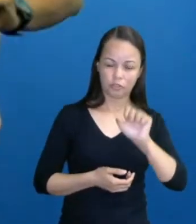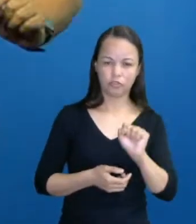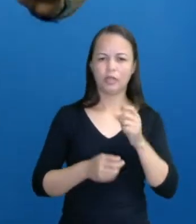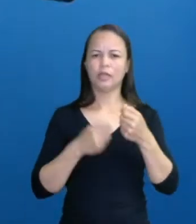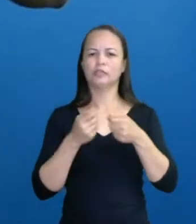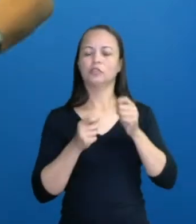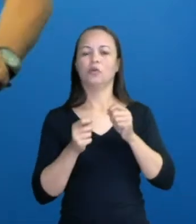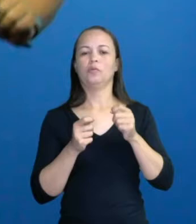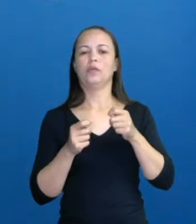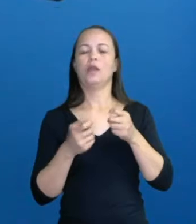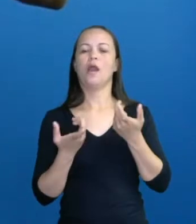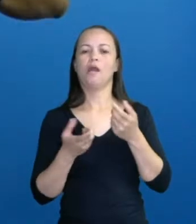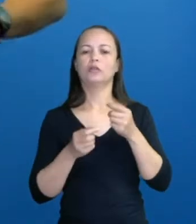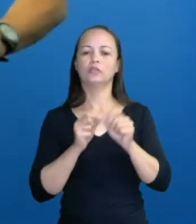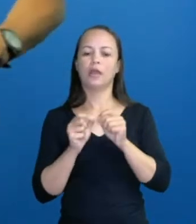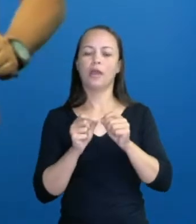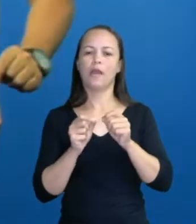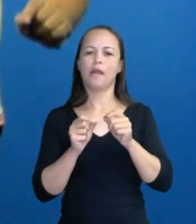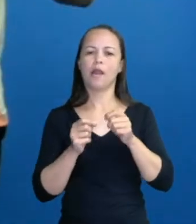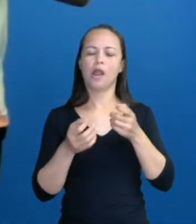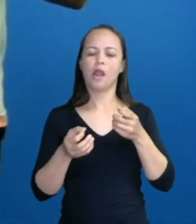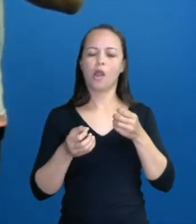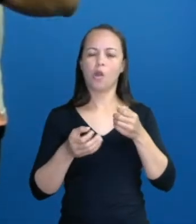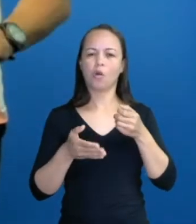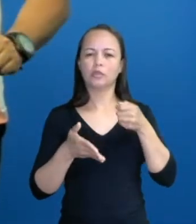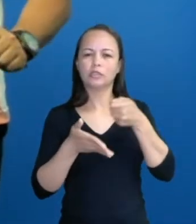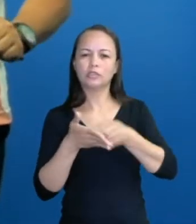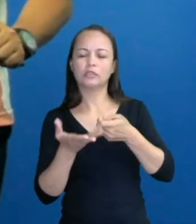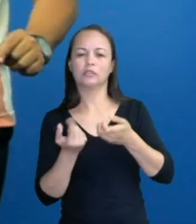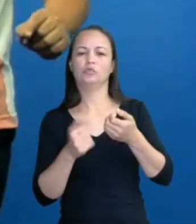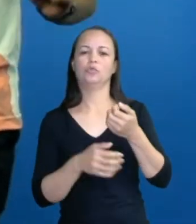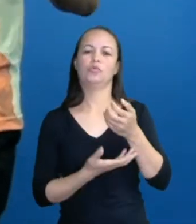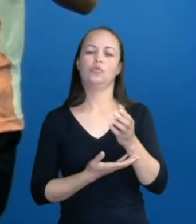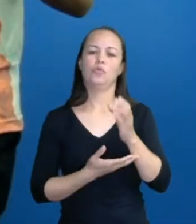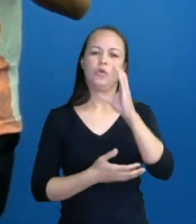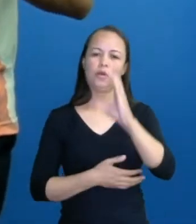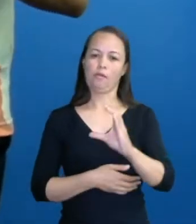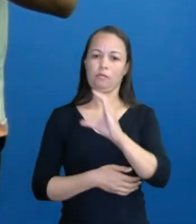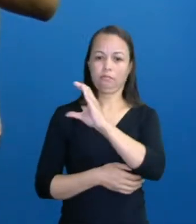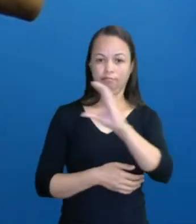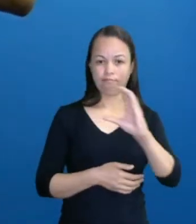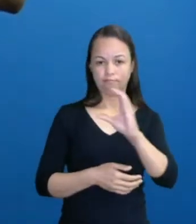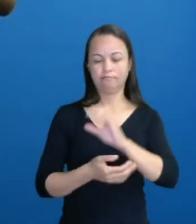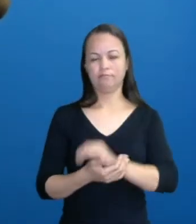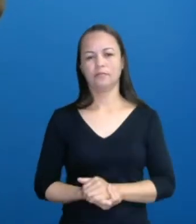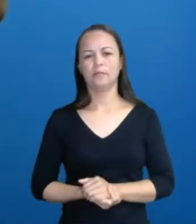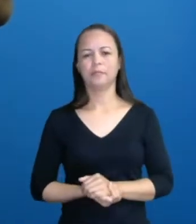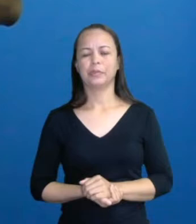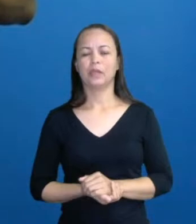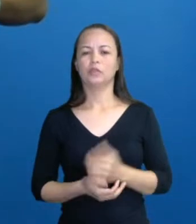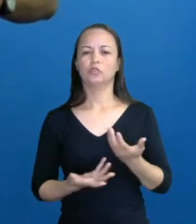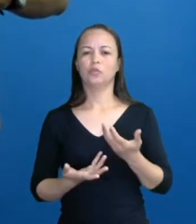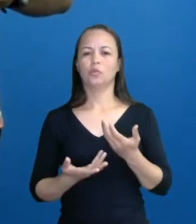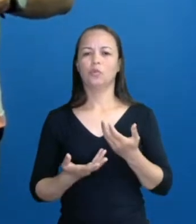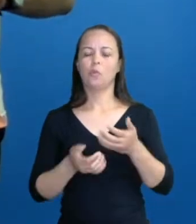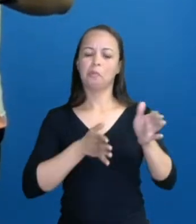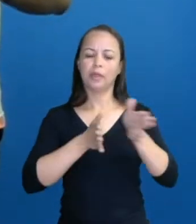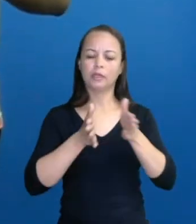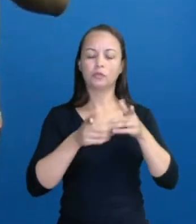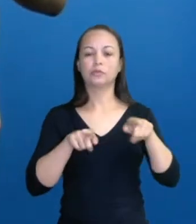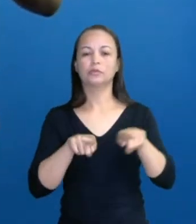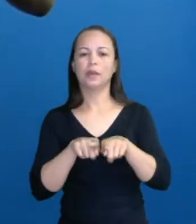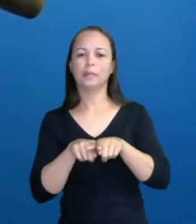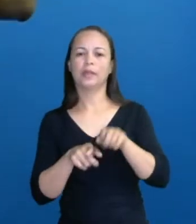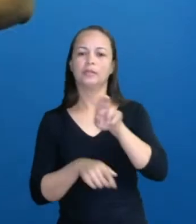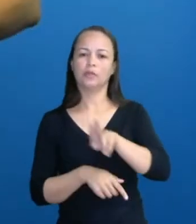sobre a batuta e regência, especialmente do catolicismo, do período também que é chamado